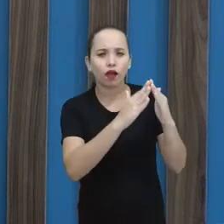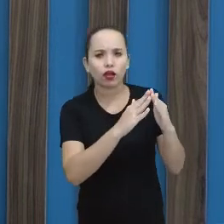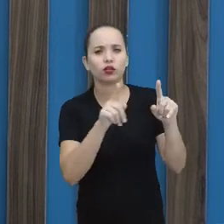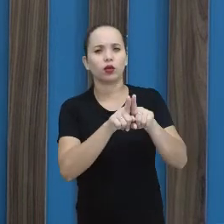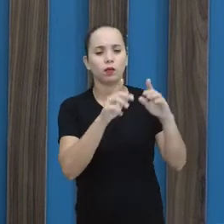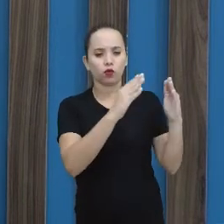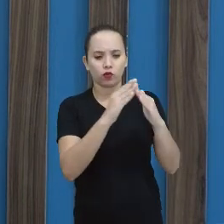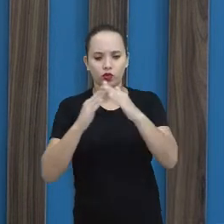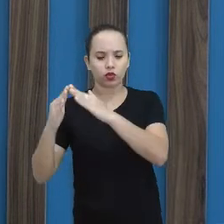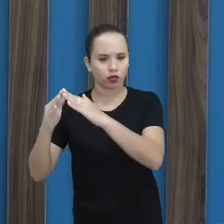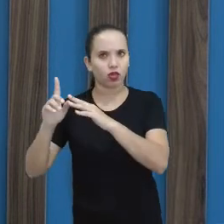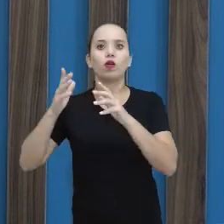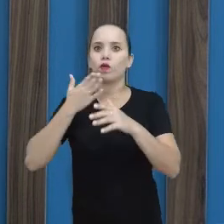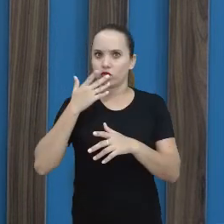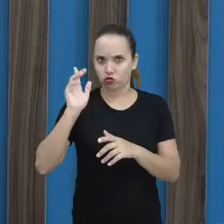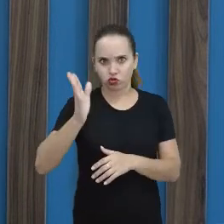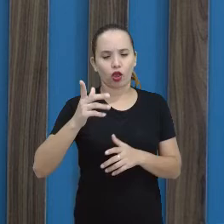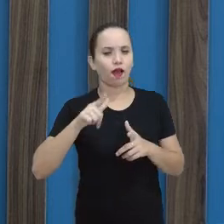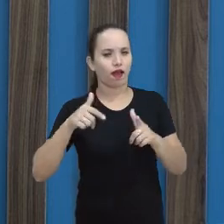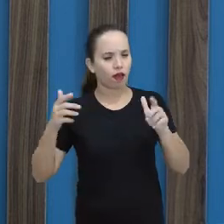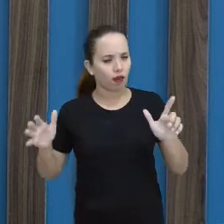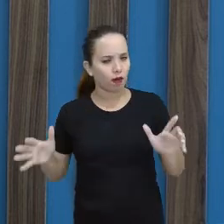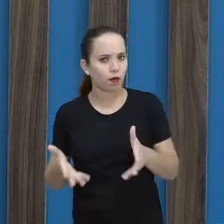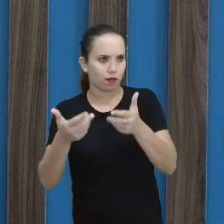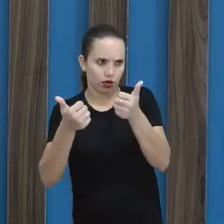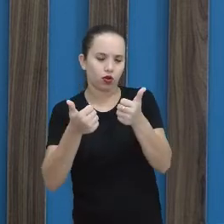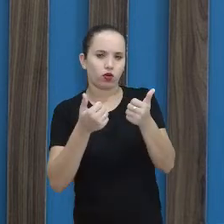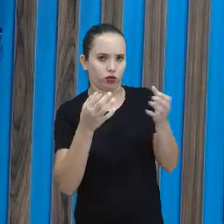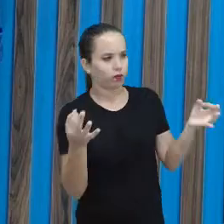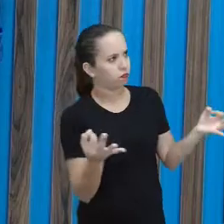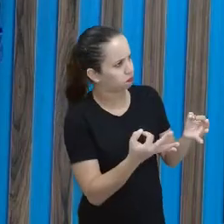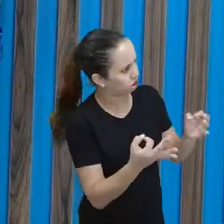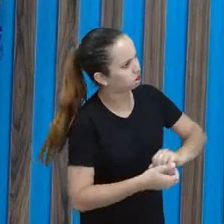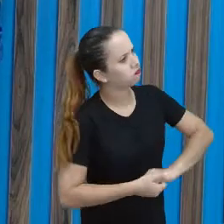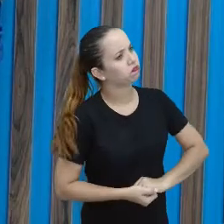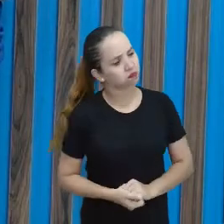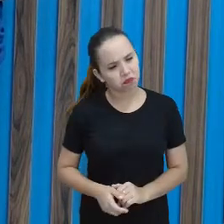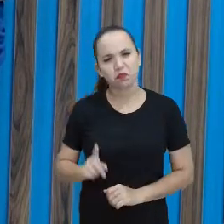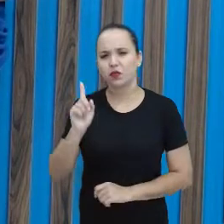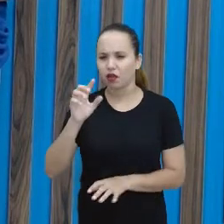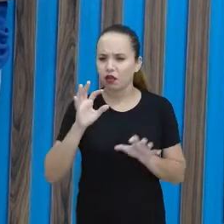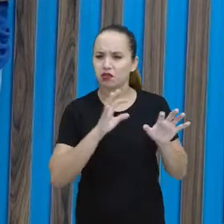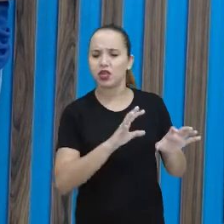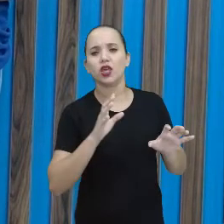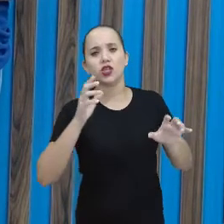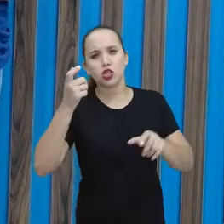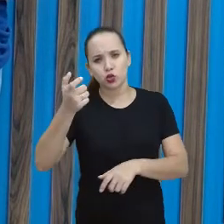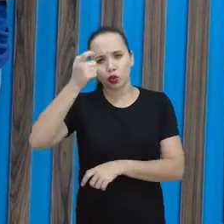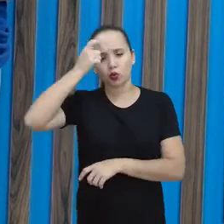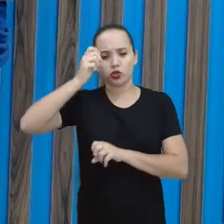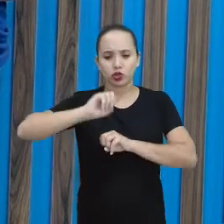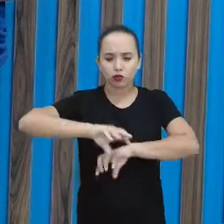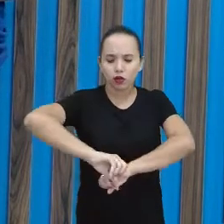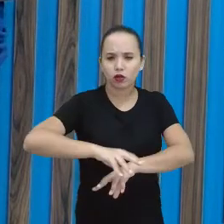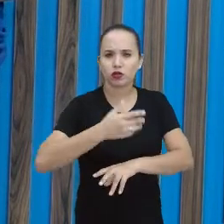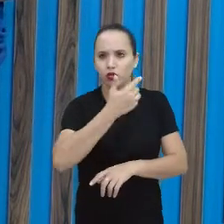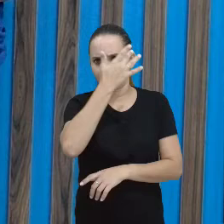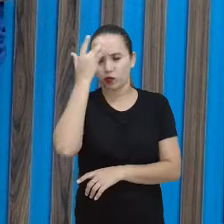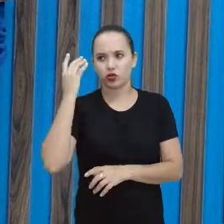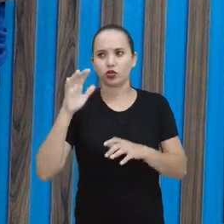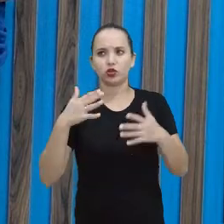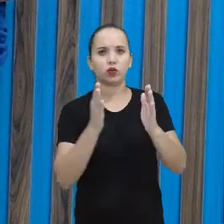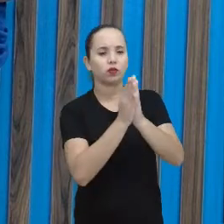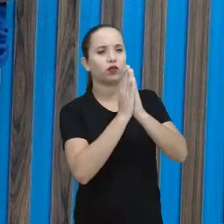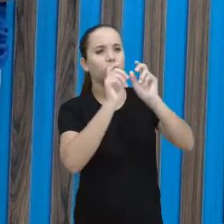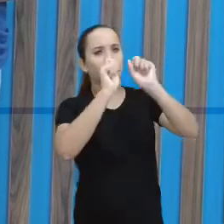grande avanço. Perfeito, exatamente isso, gente, né? Conscientizar as pessoas próximas a você. Então, joga na tela aí, Cleitinho,